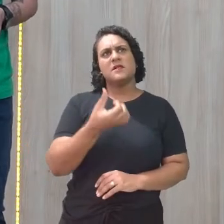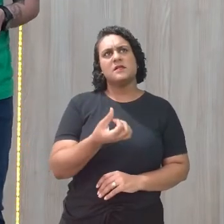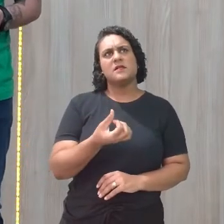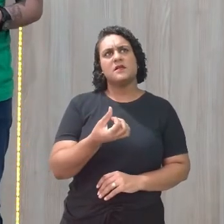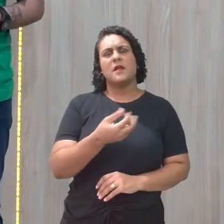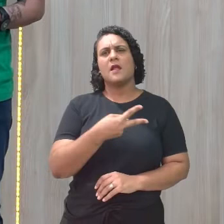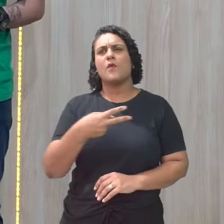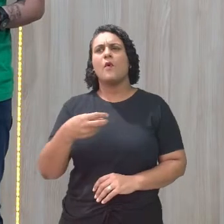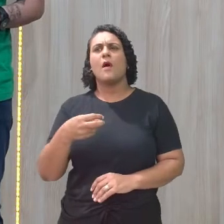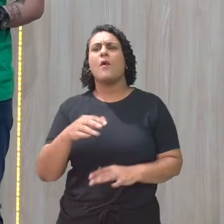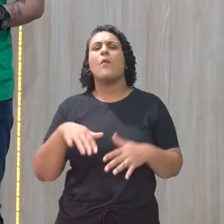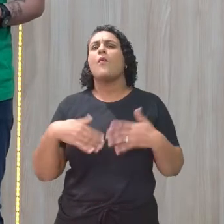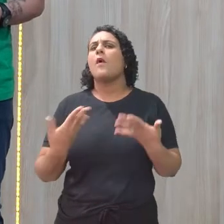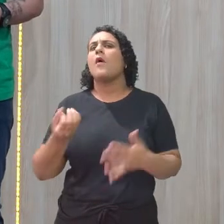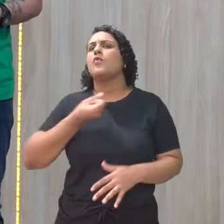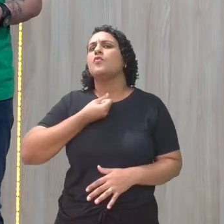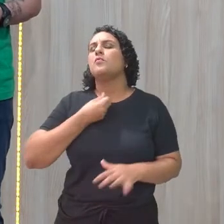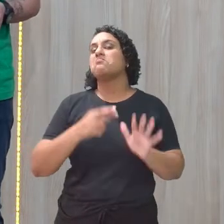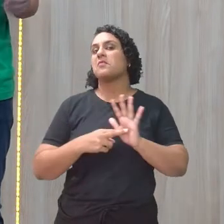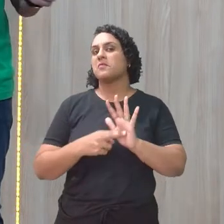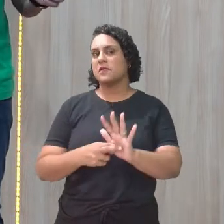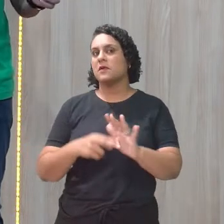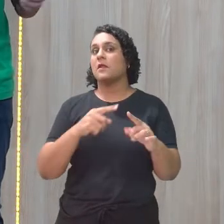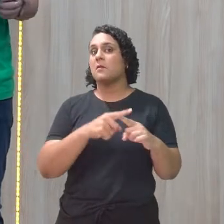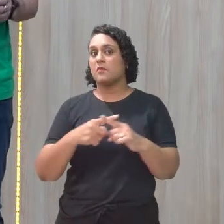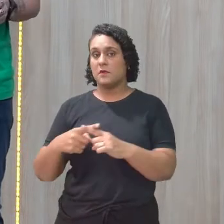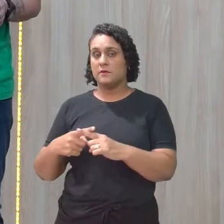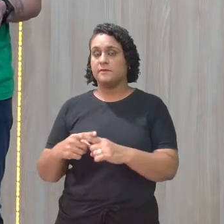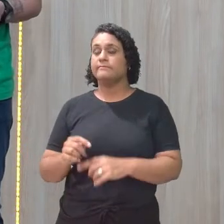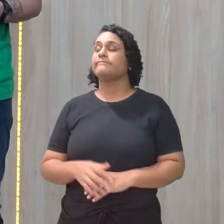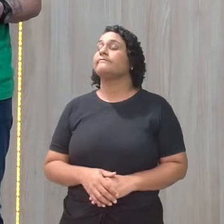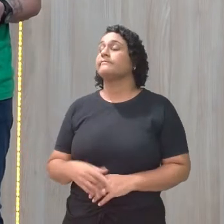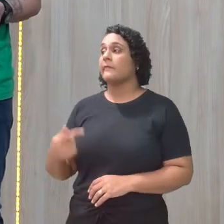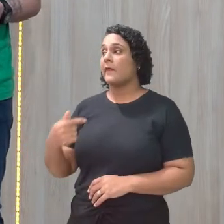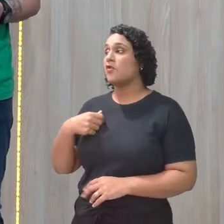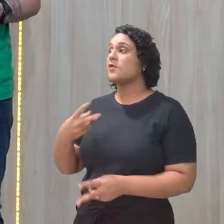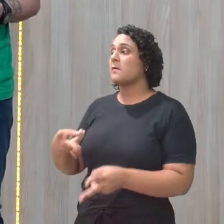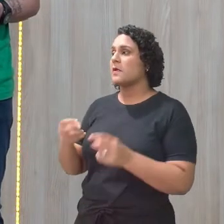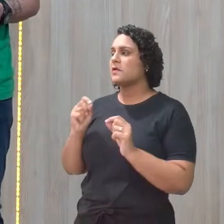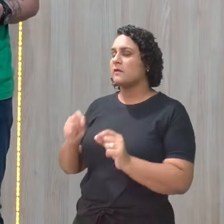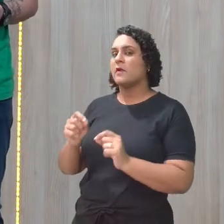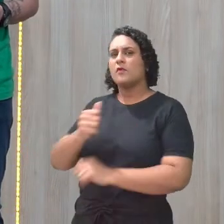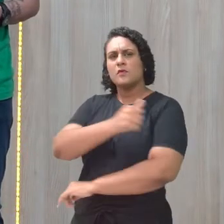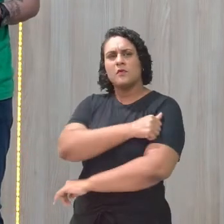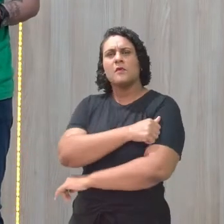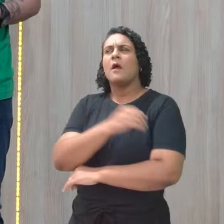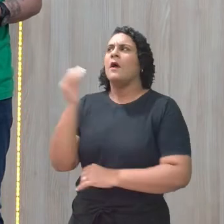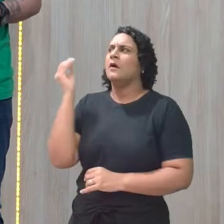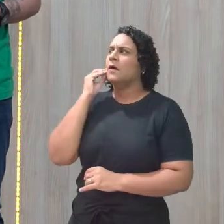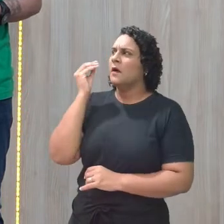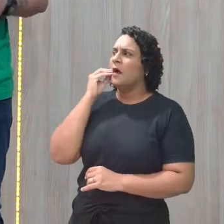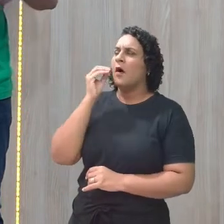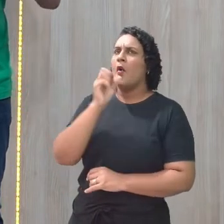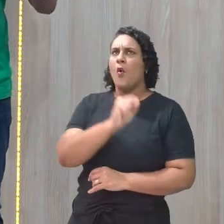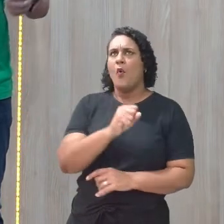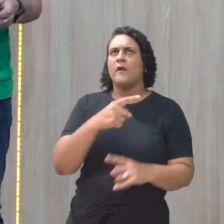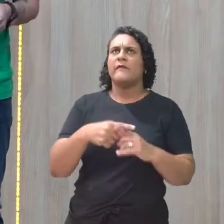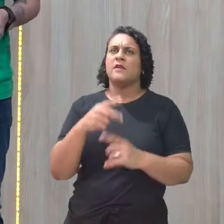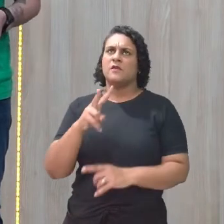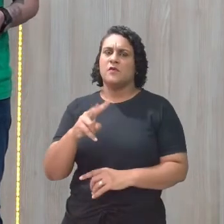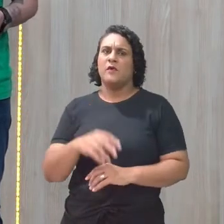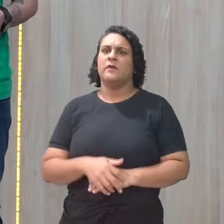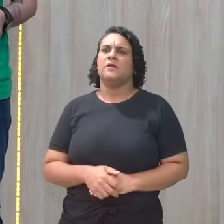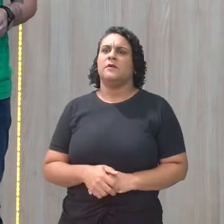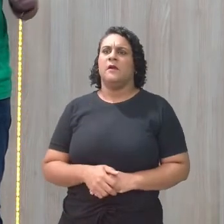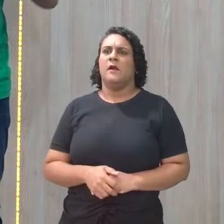multiplicação dos números primos. Muitas vezes eu já vi estudantes tentarem, ficarem na tentativa, assim, por exemplo, pega 8 vezes 2,